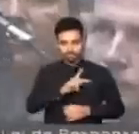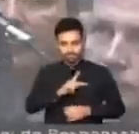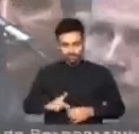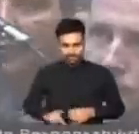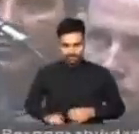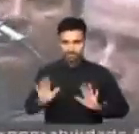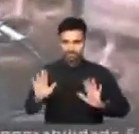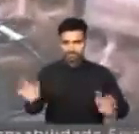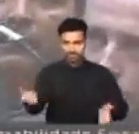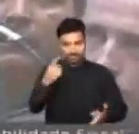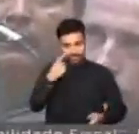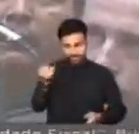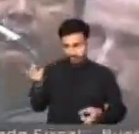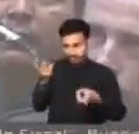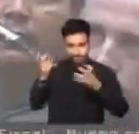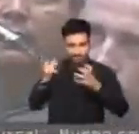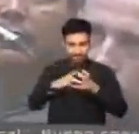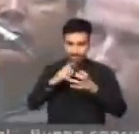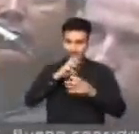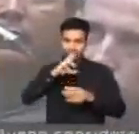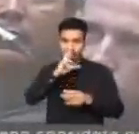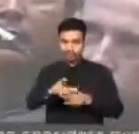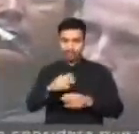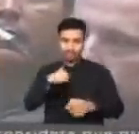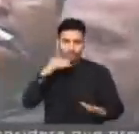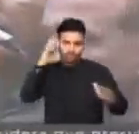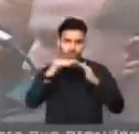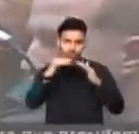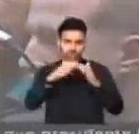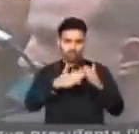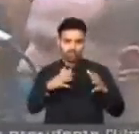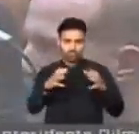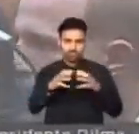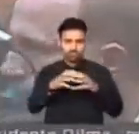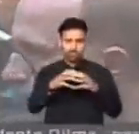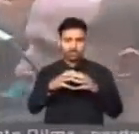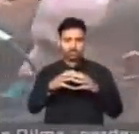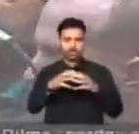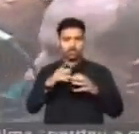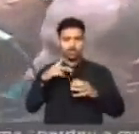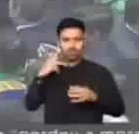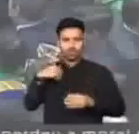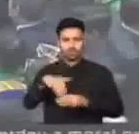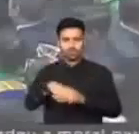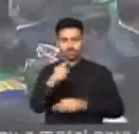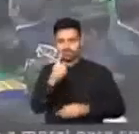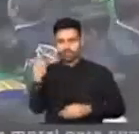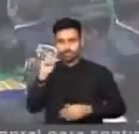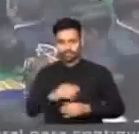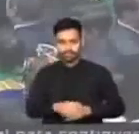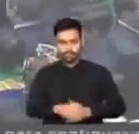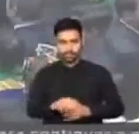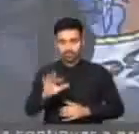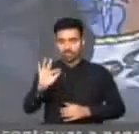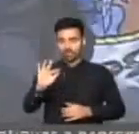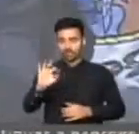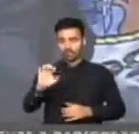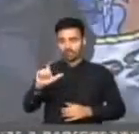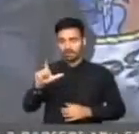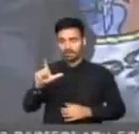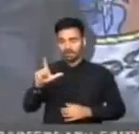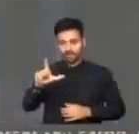a clareza do resultado, vou acompanhar meu partido e voto não, senhor presidente. Deputado Félix Mendonça Júnior,